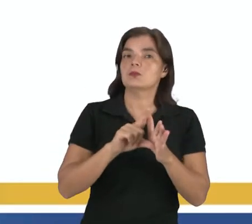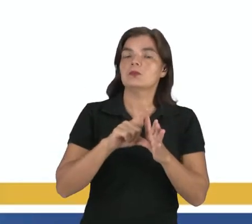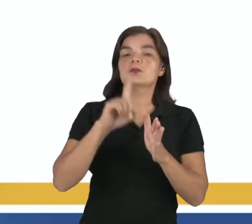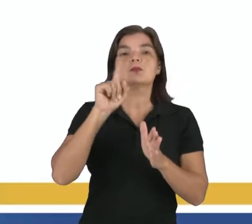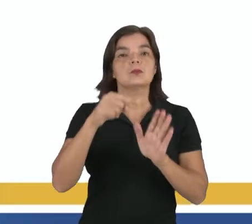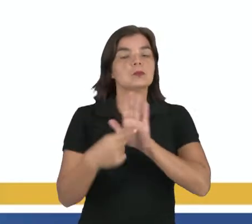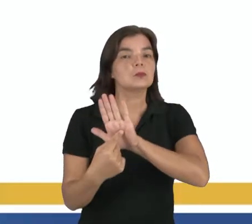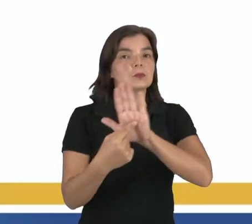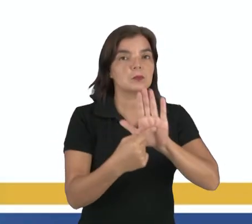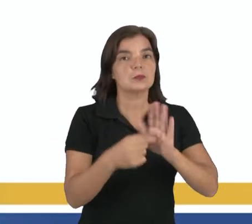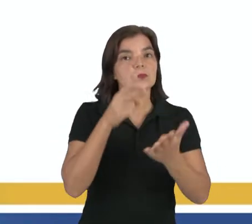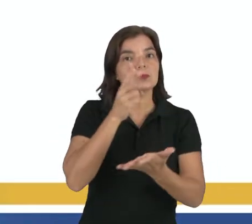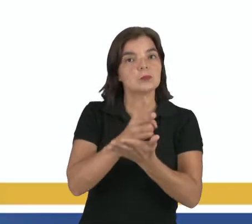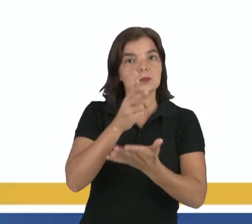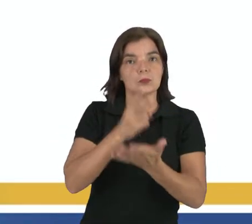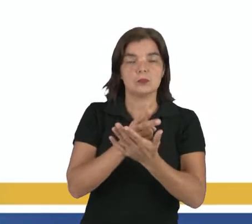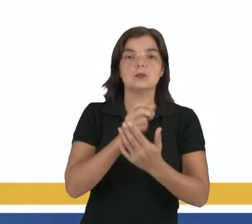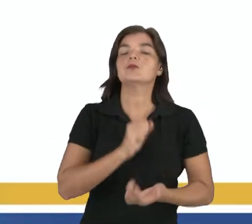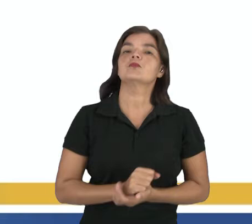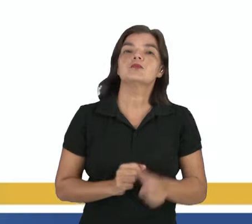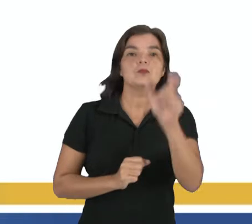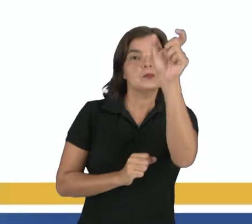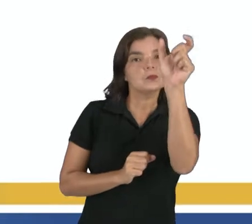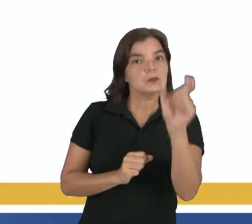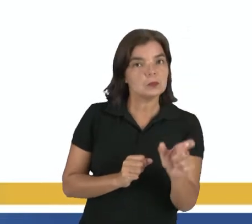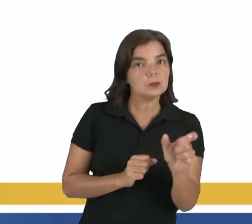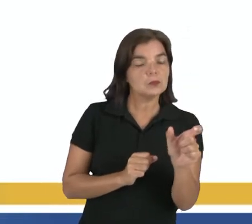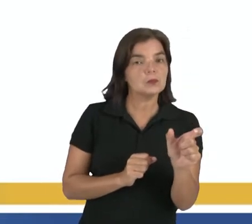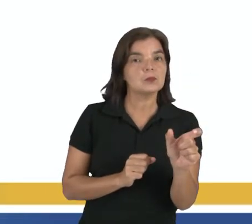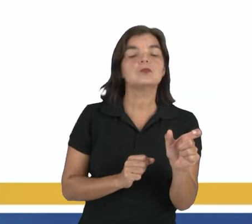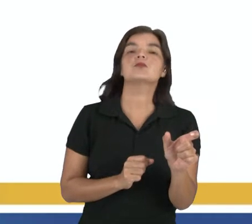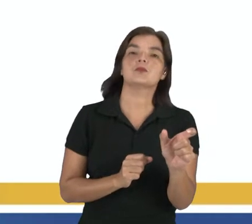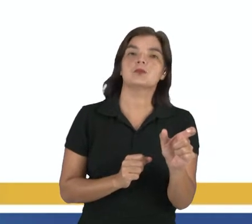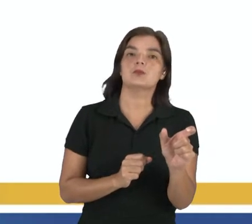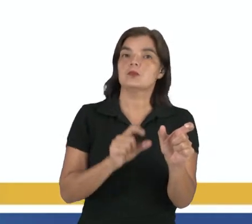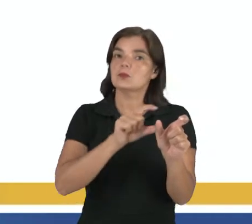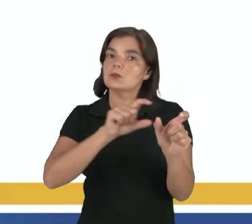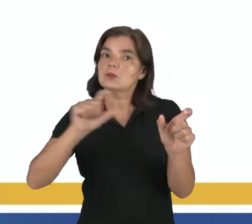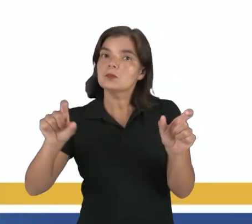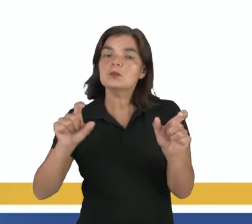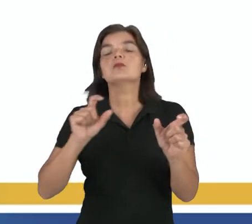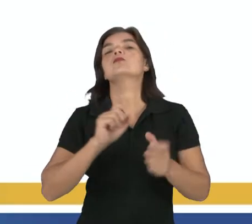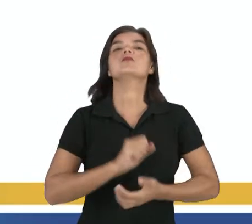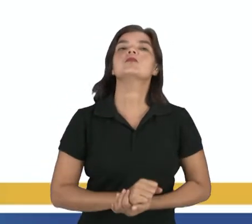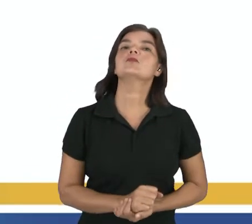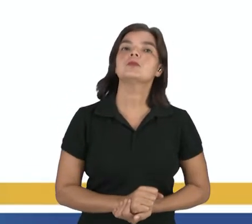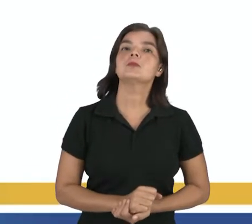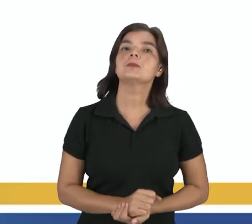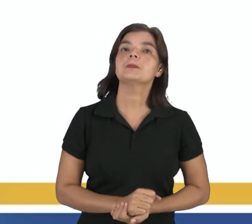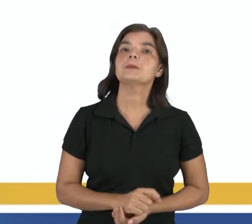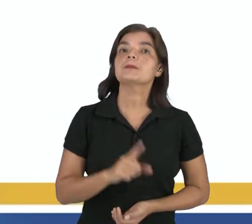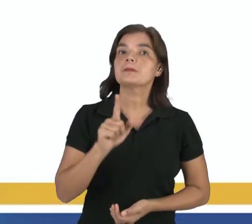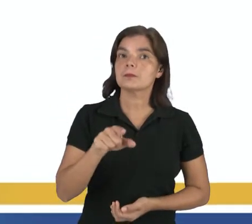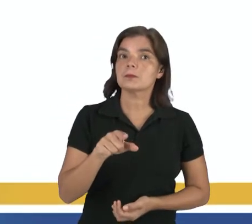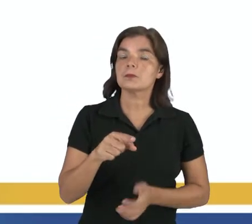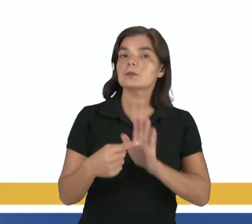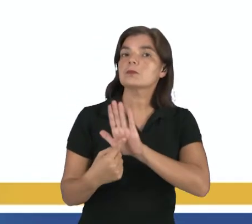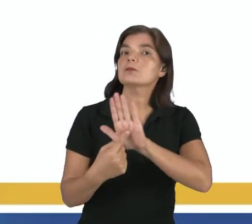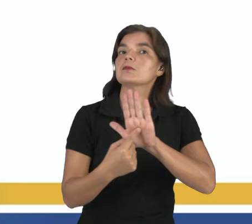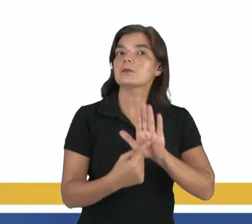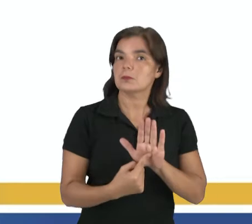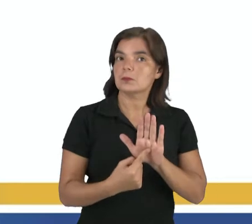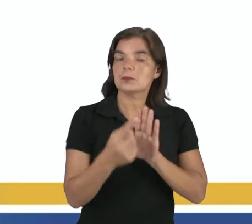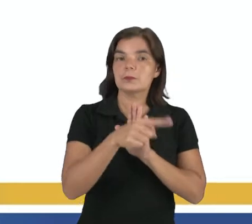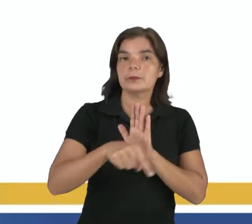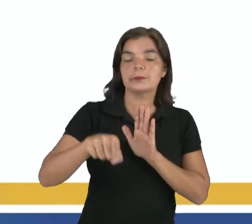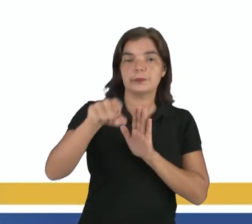são apresentados geralmente na coluna ou na horizontal ou na vertical, elas são